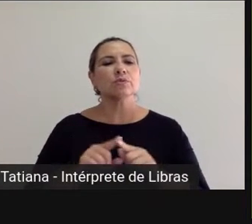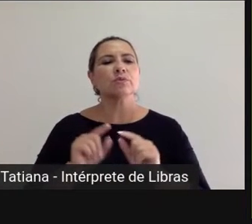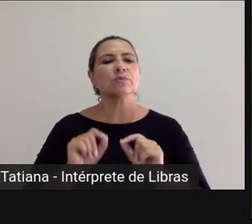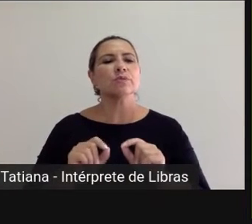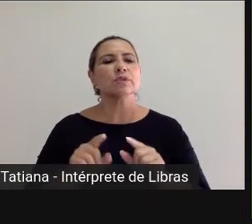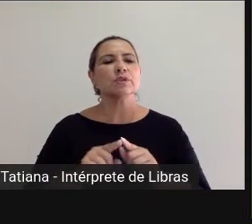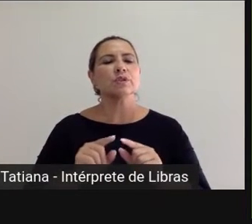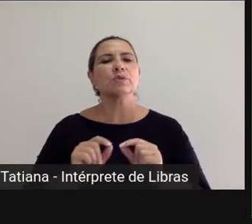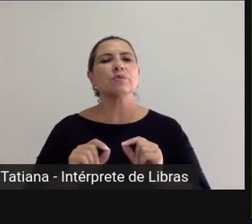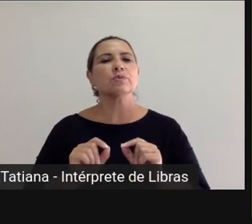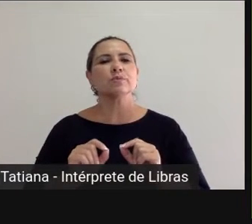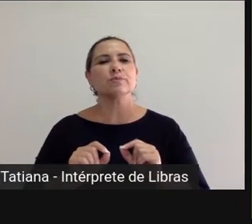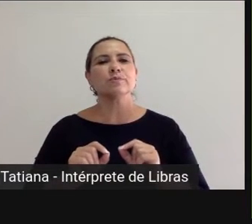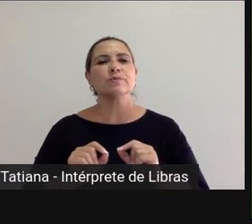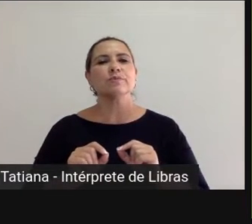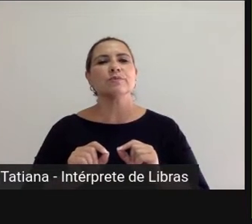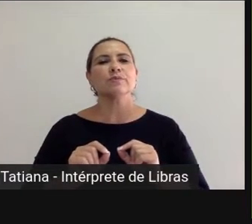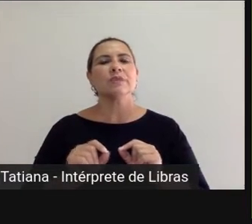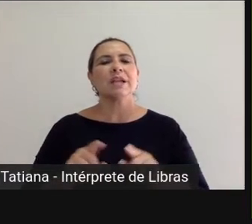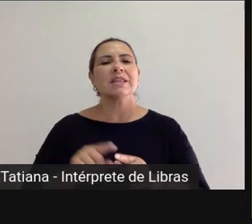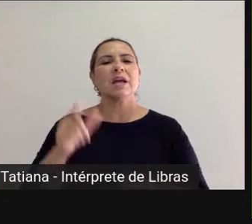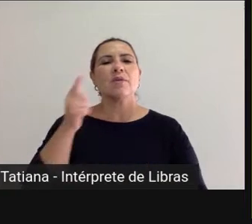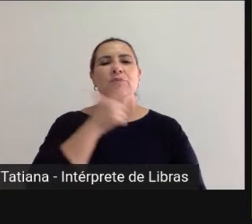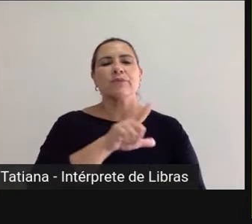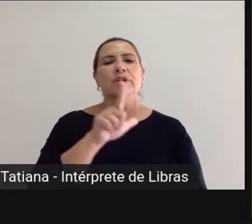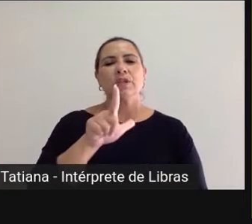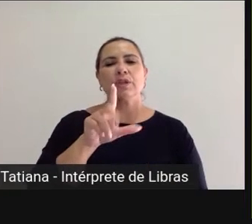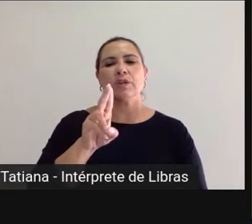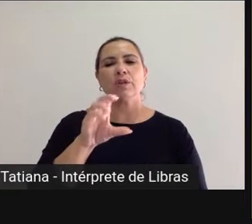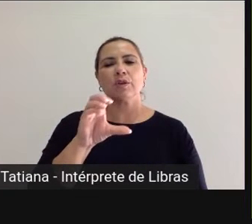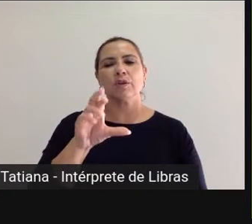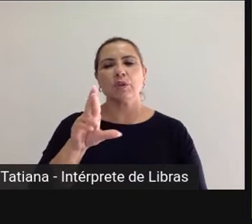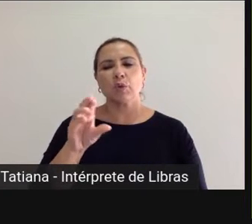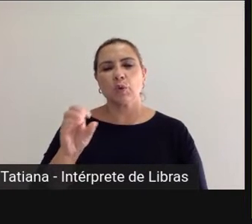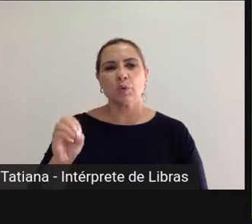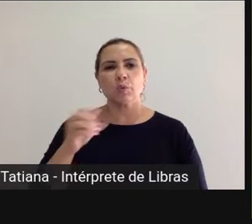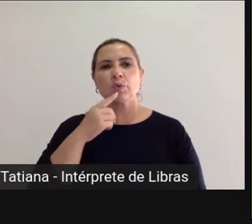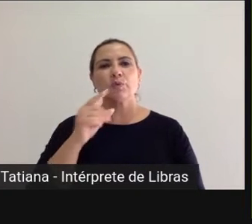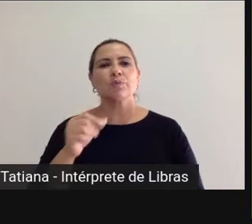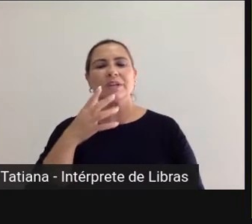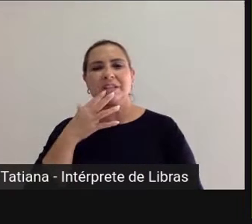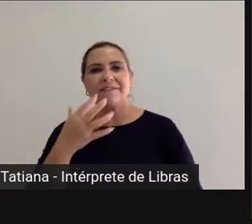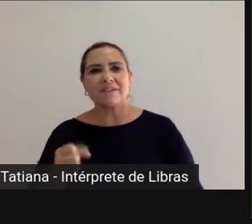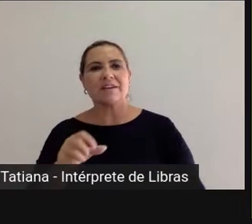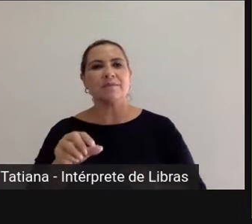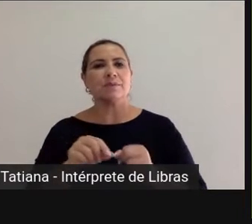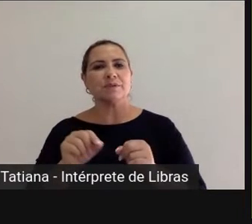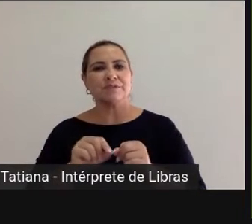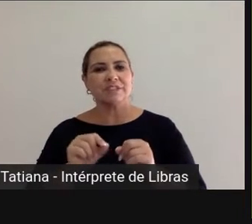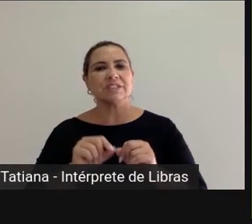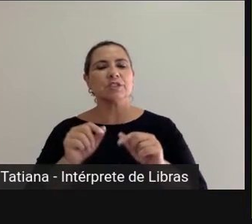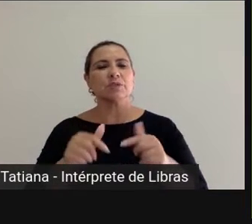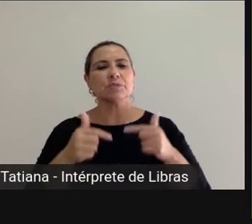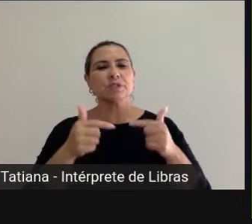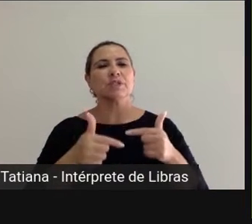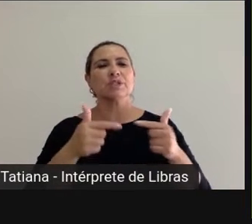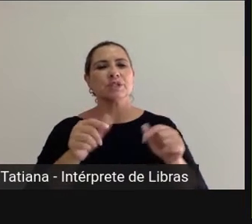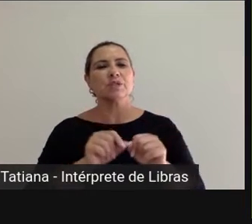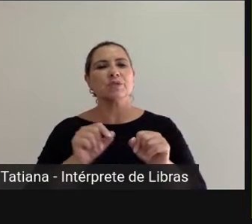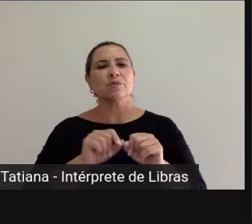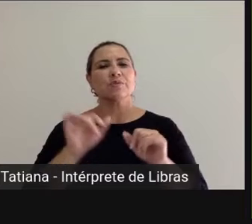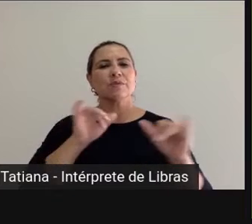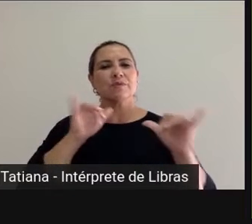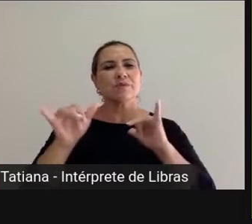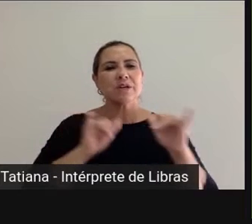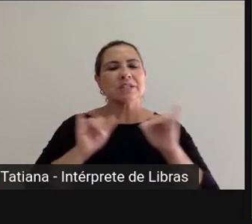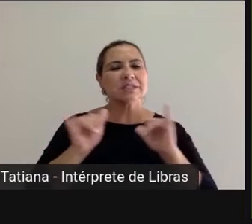acumulação capitalista, em que o lucro está no eixo, em que a lógica é vamos fazer engajamento com desinformação, porque o